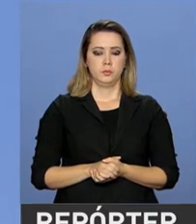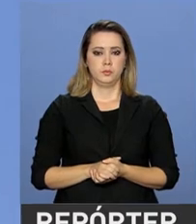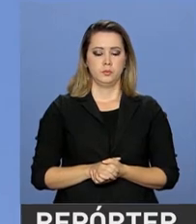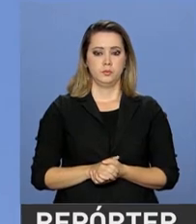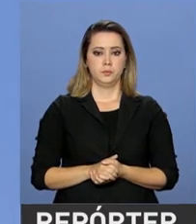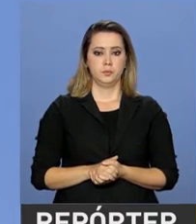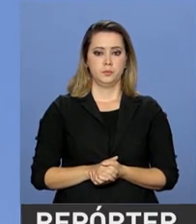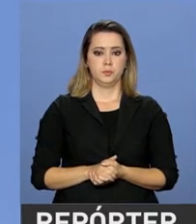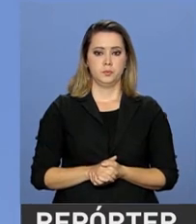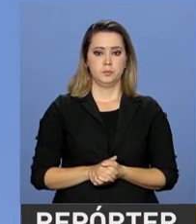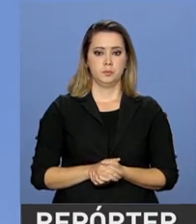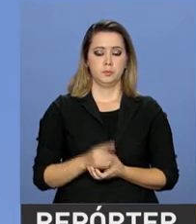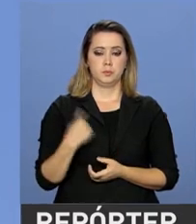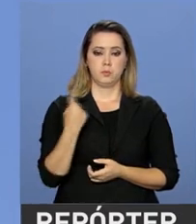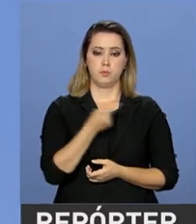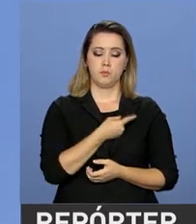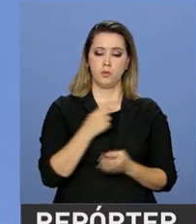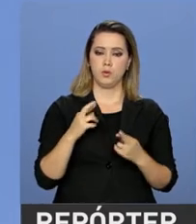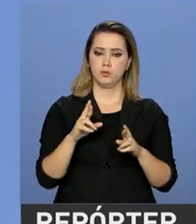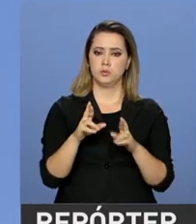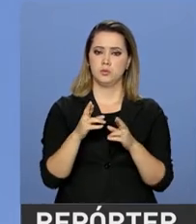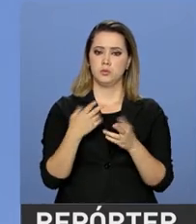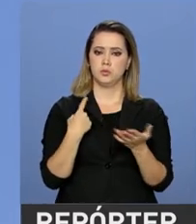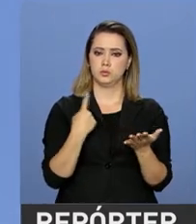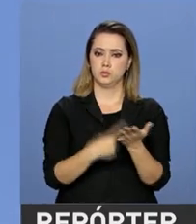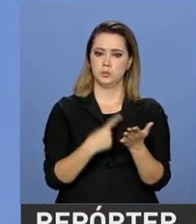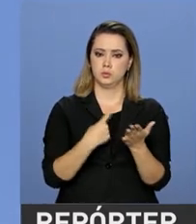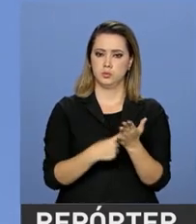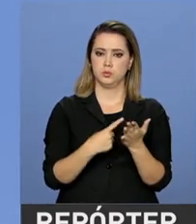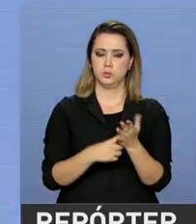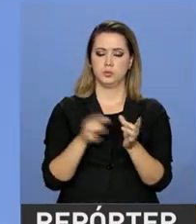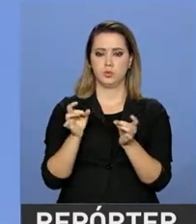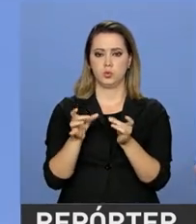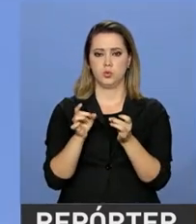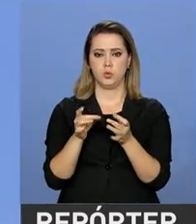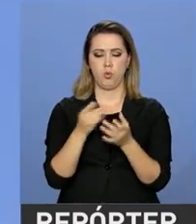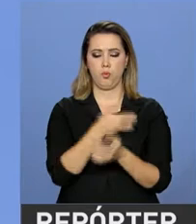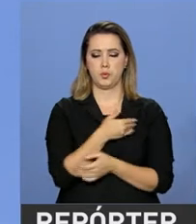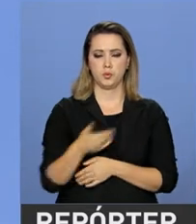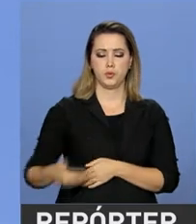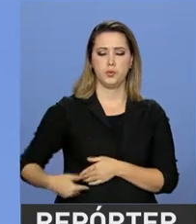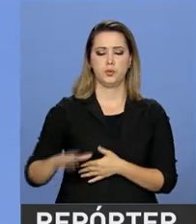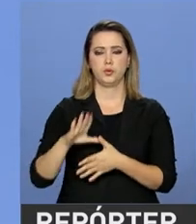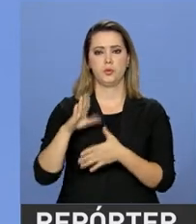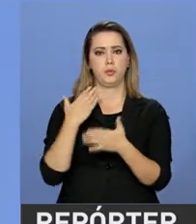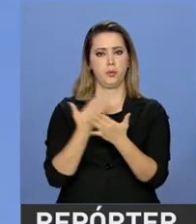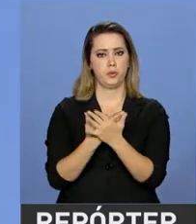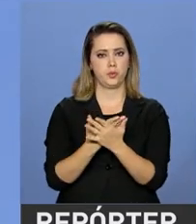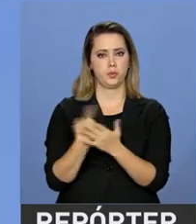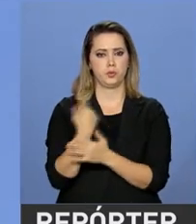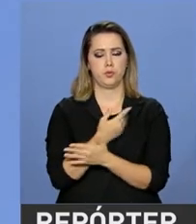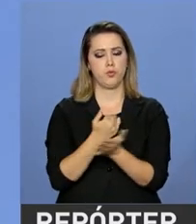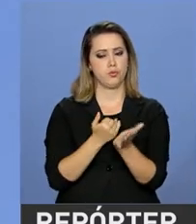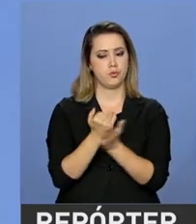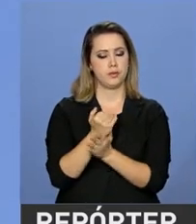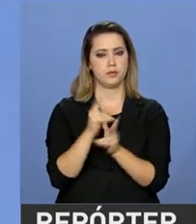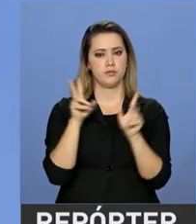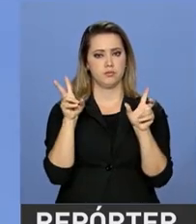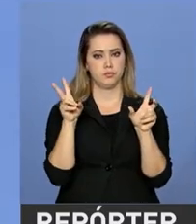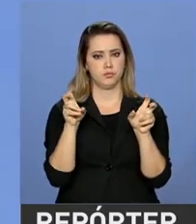principais não esperando concluir um acordo sobre compras governamentais do mercosul começaremos a discussão de temas